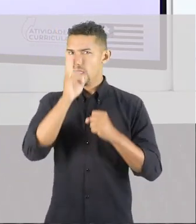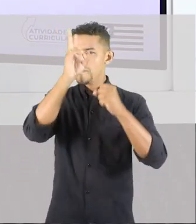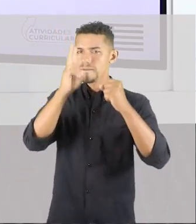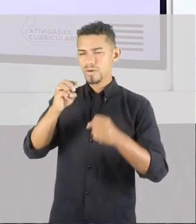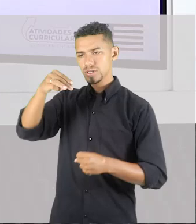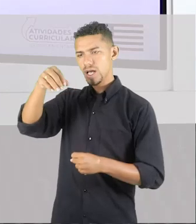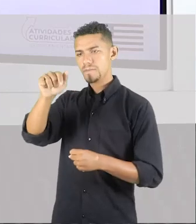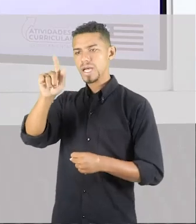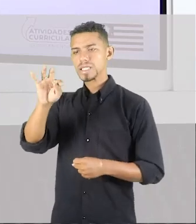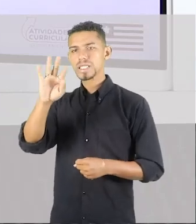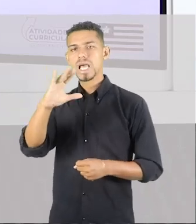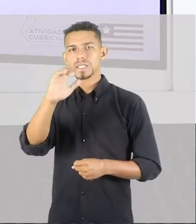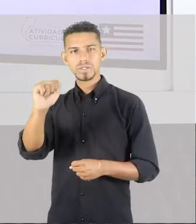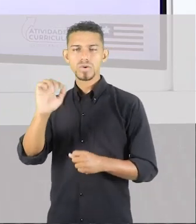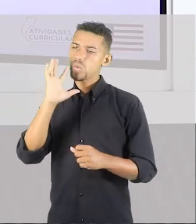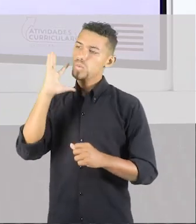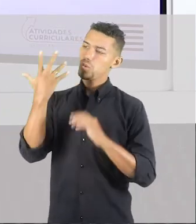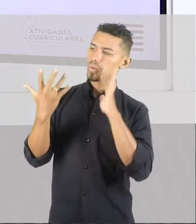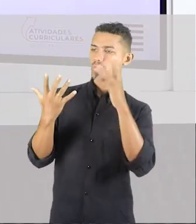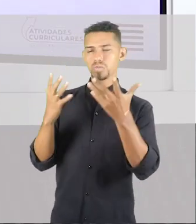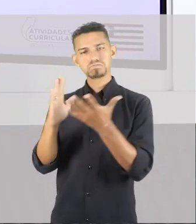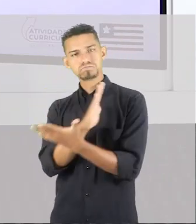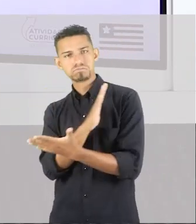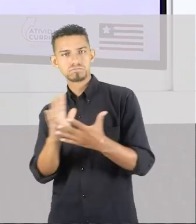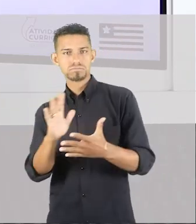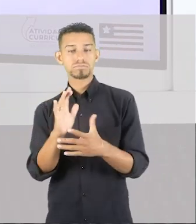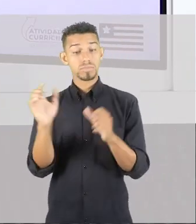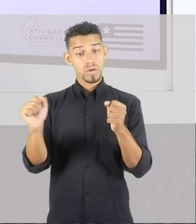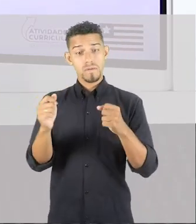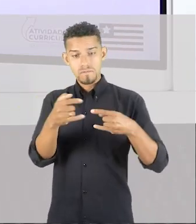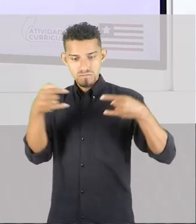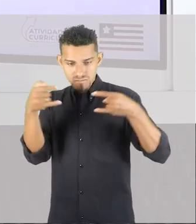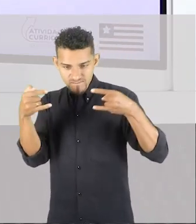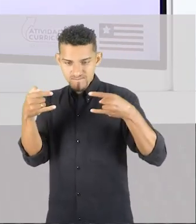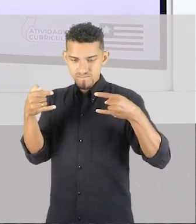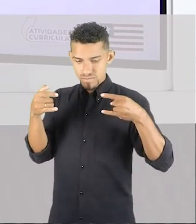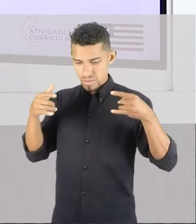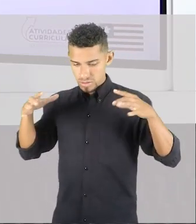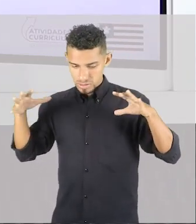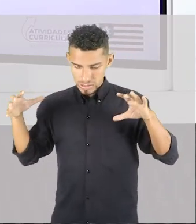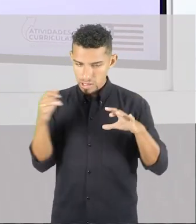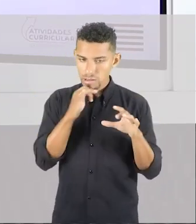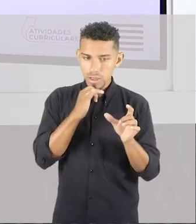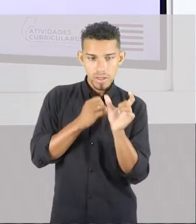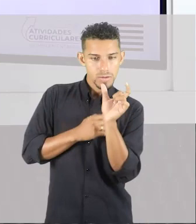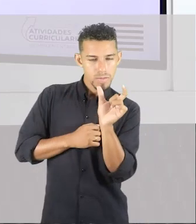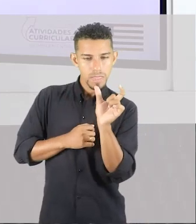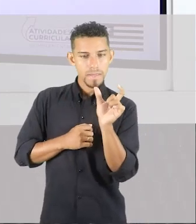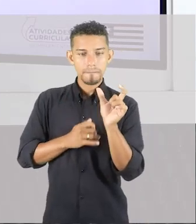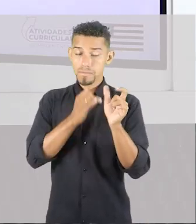magnética existe em alguns casos, tá? Como força magnética em um fio